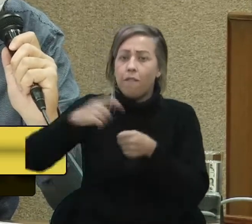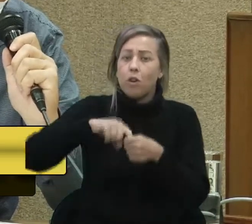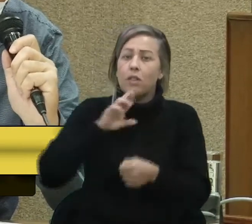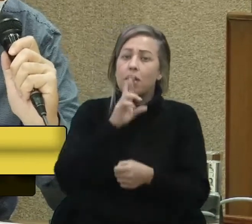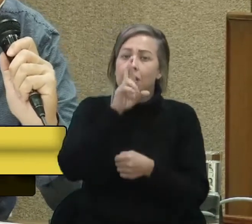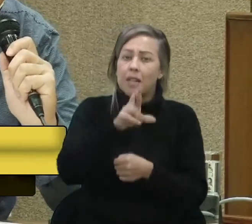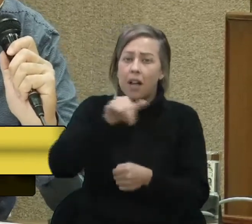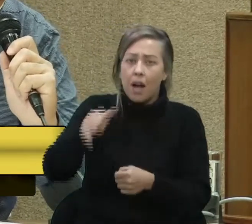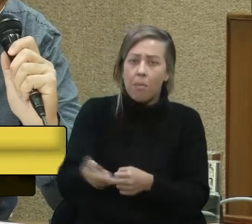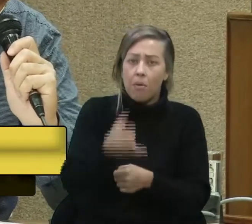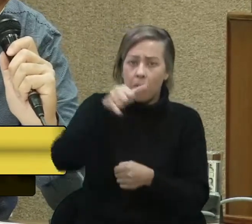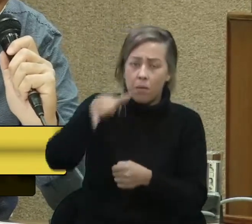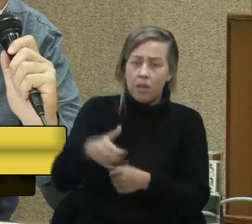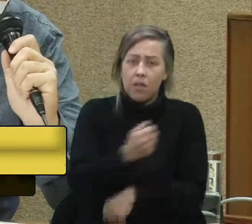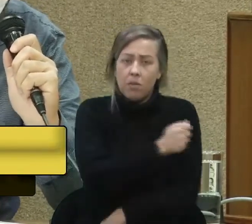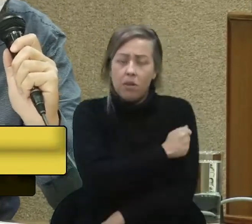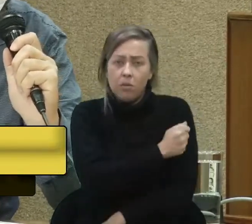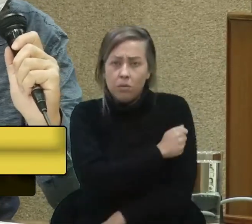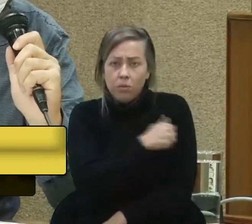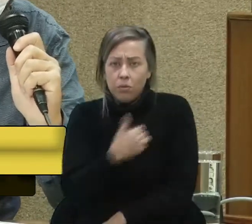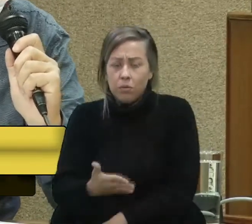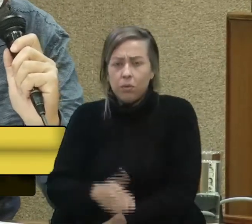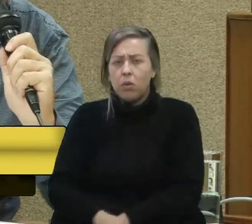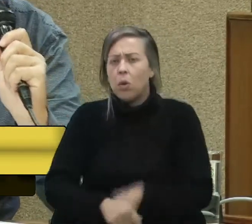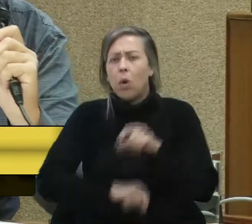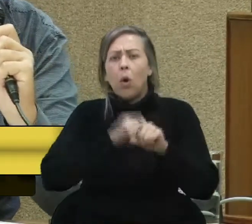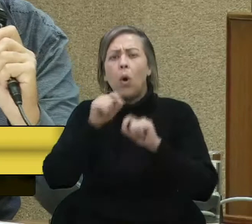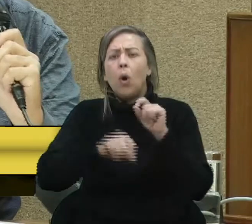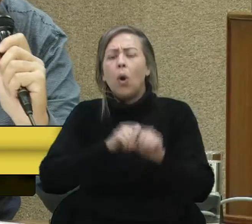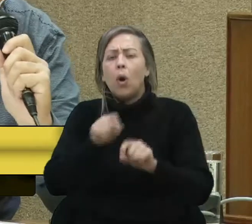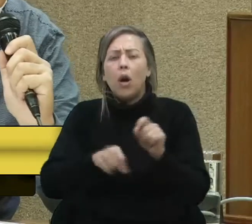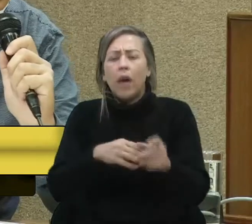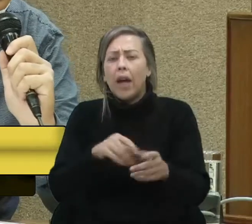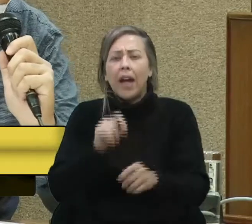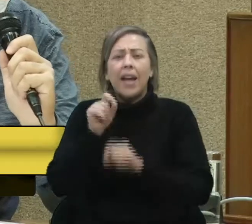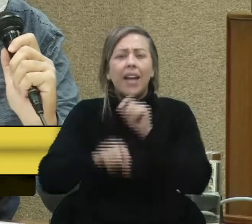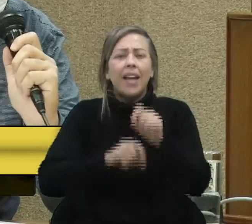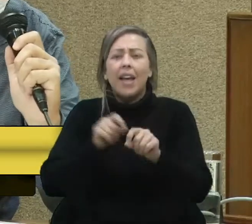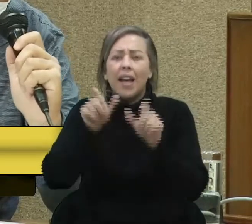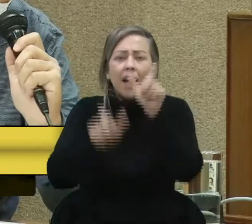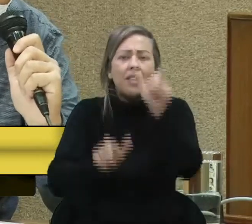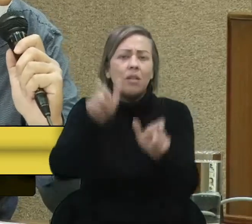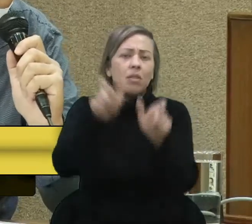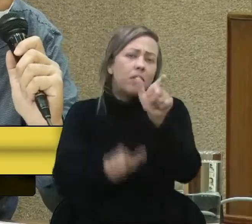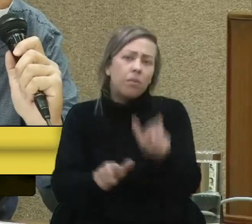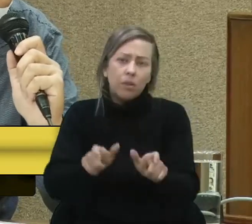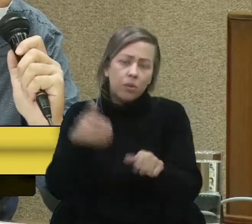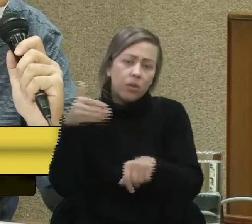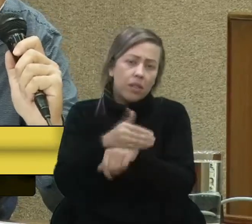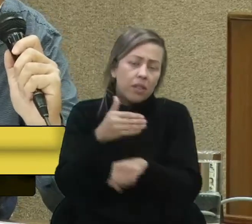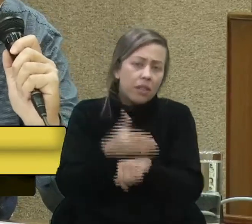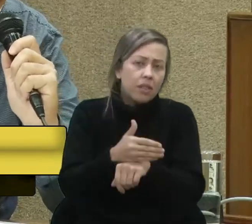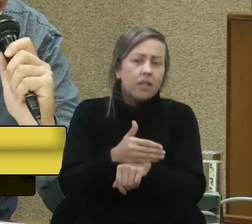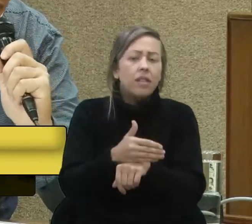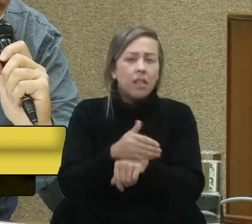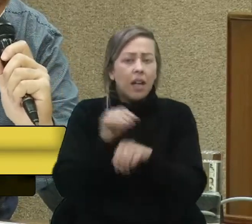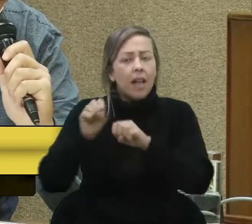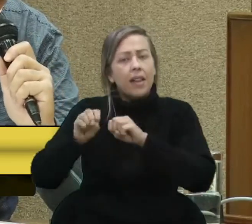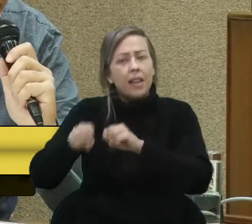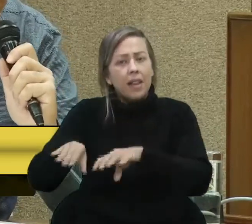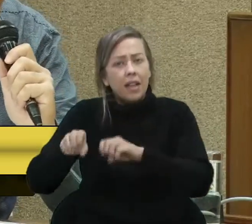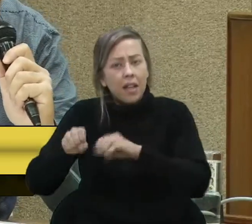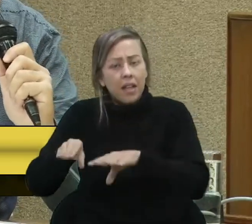do aproveitamento desses alunos. Né? Qual é o público? Quem são as pessoas que se valem da